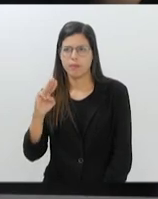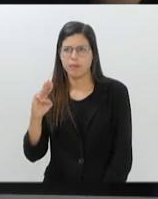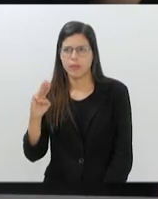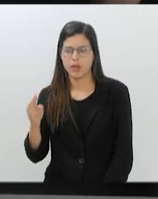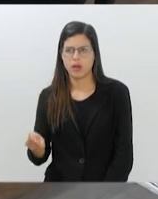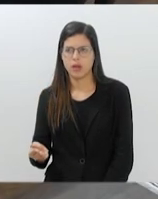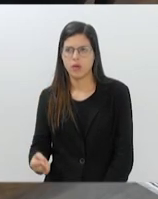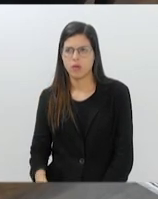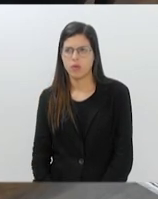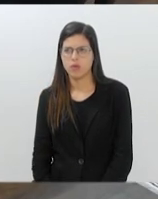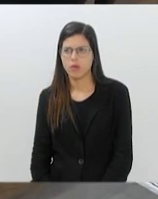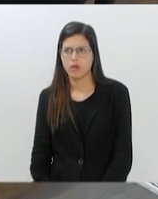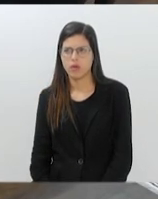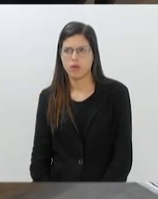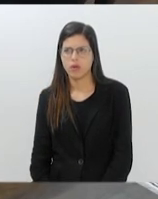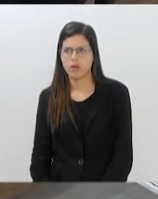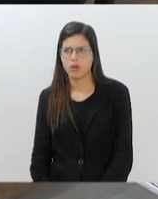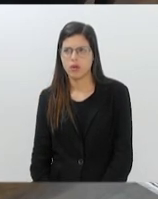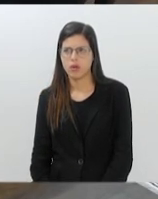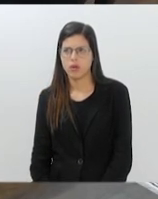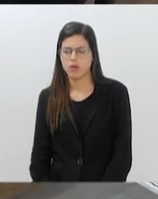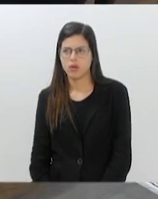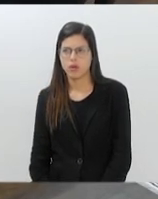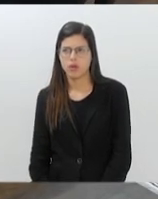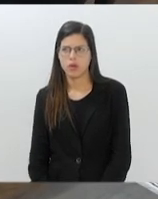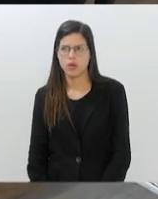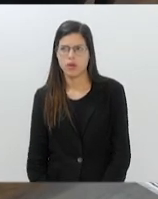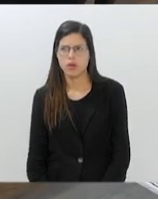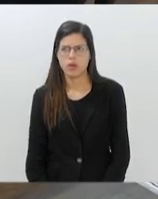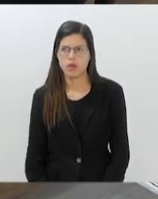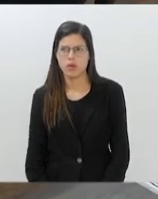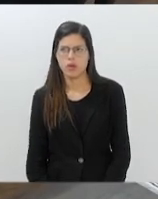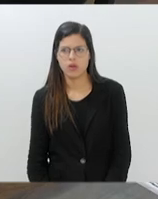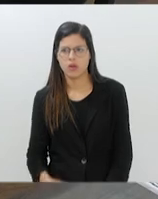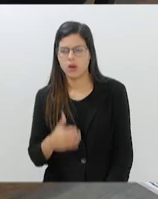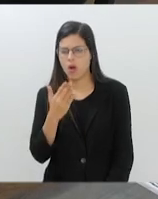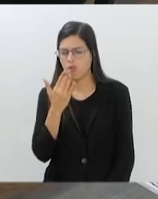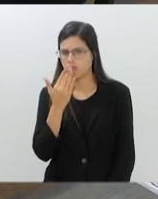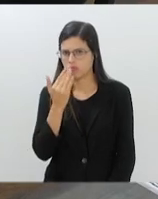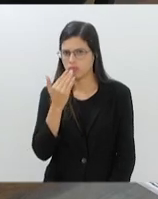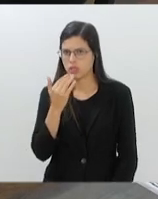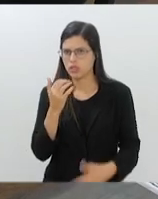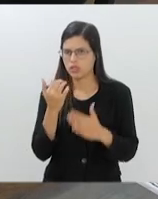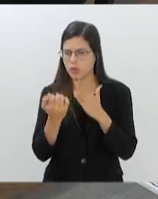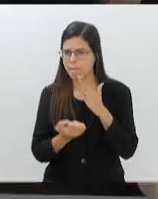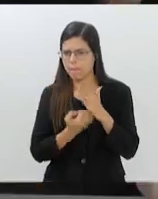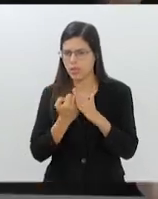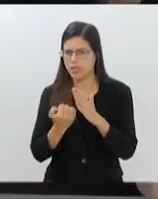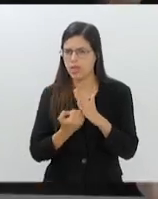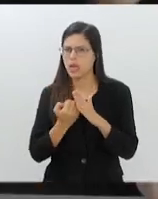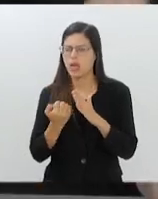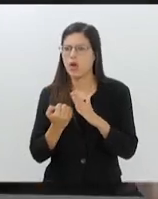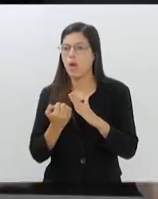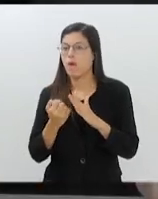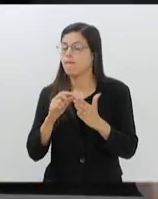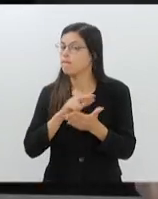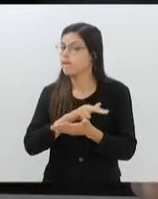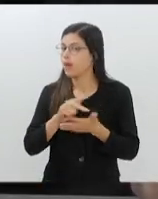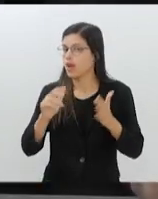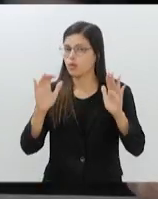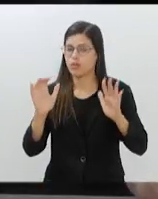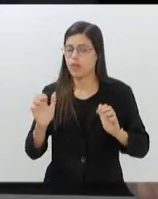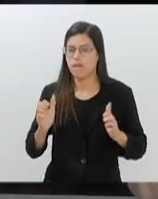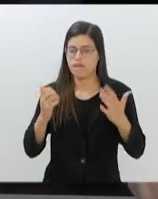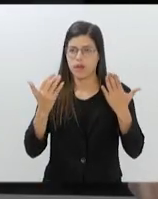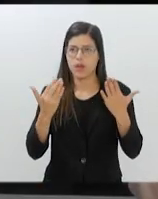Para almoço é almoço Empresarial sim empres são são vários eventos